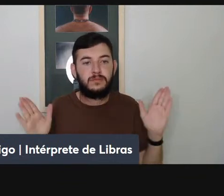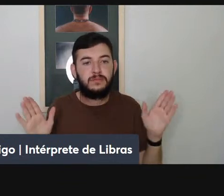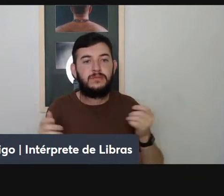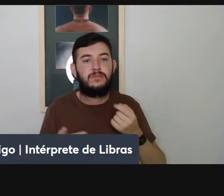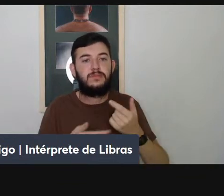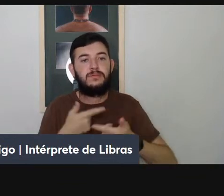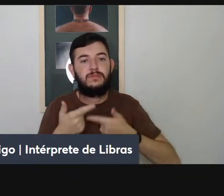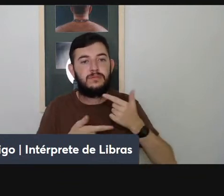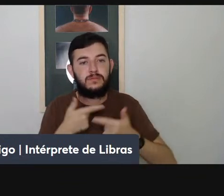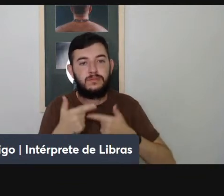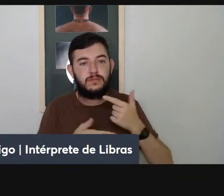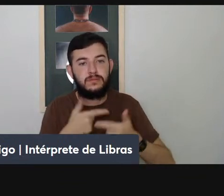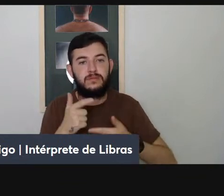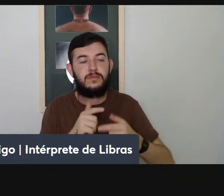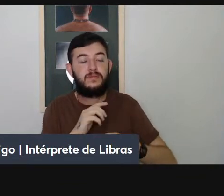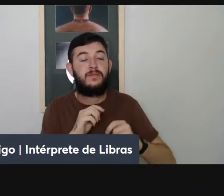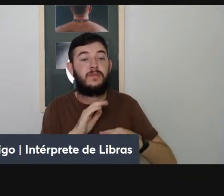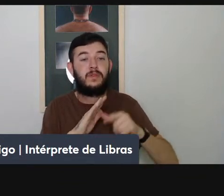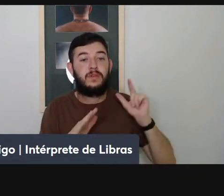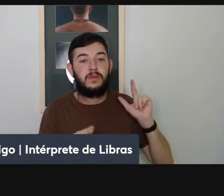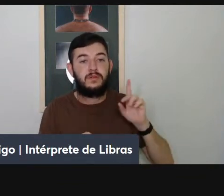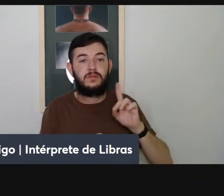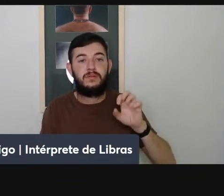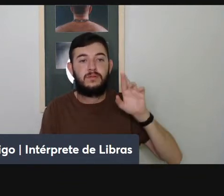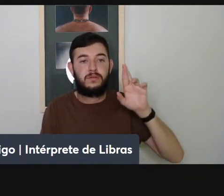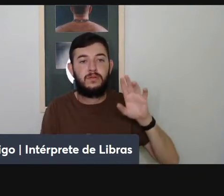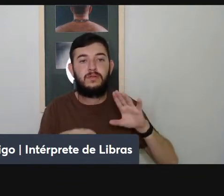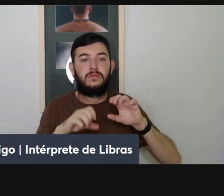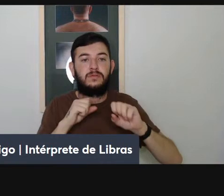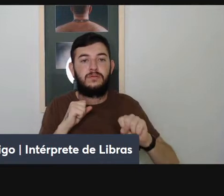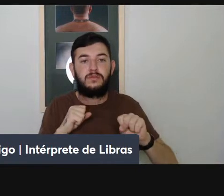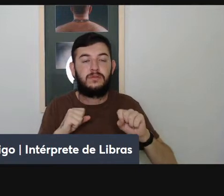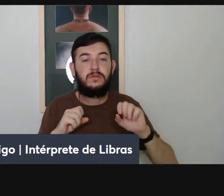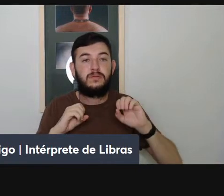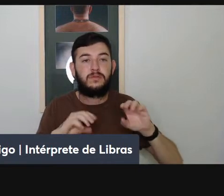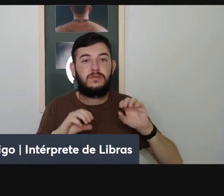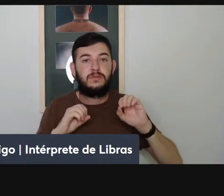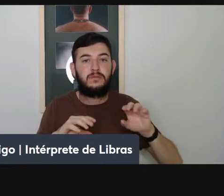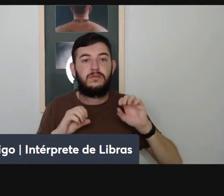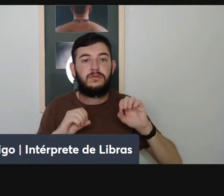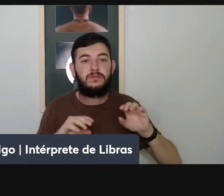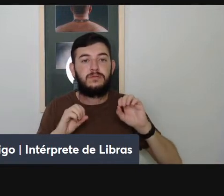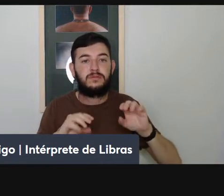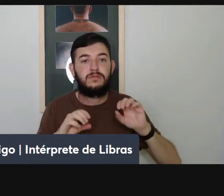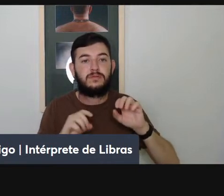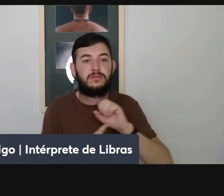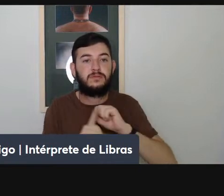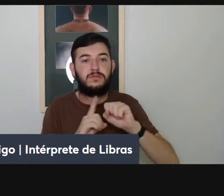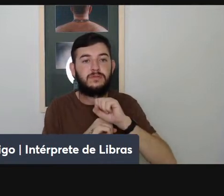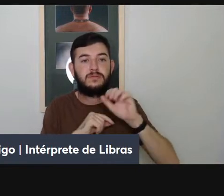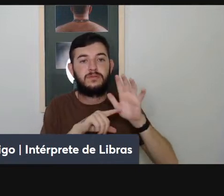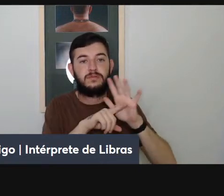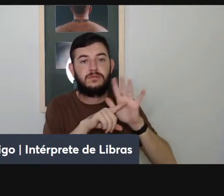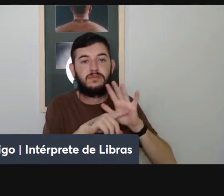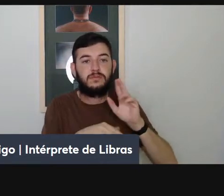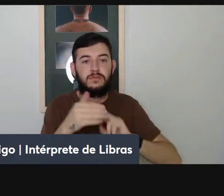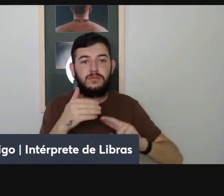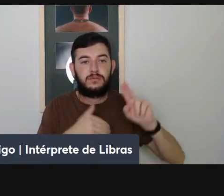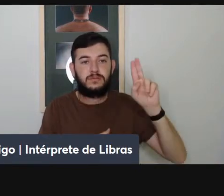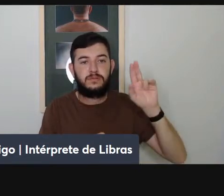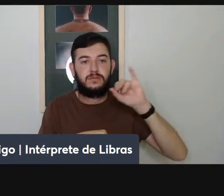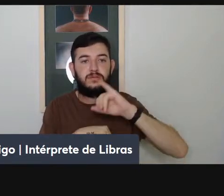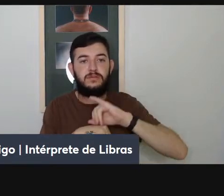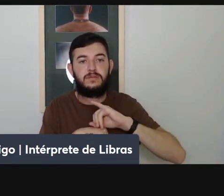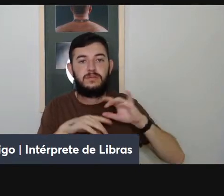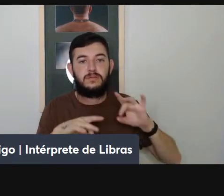o término do seu doutorado, ela passou a lecionar sociologia na própria Universidade de Sydney. Em